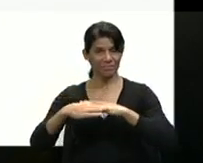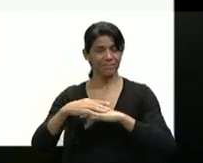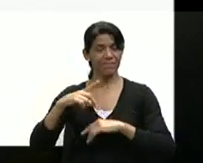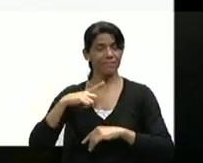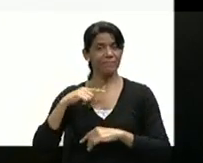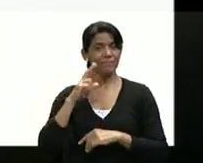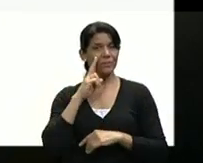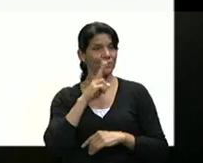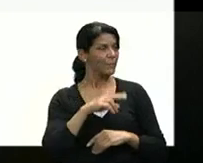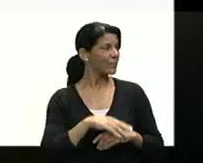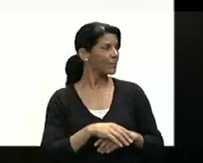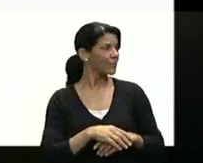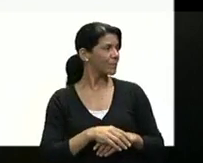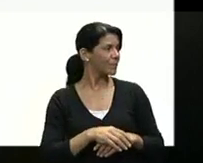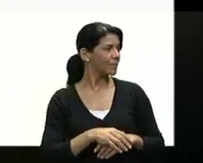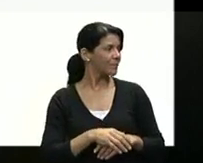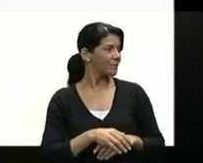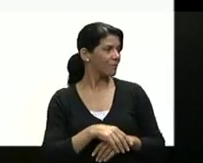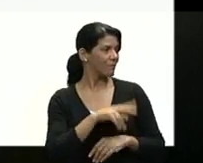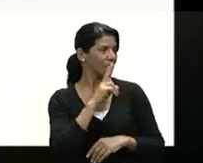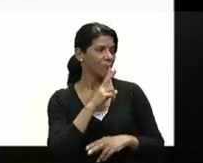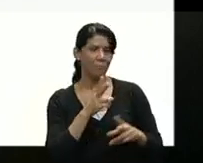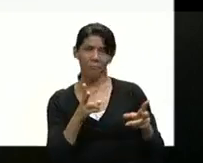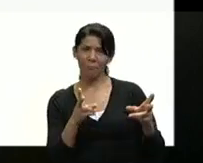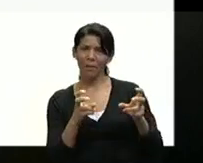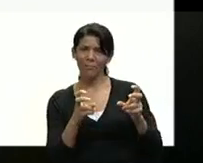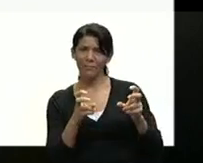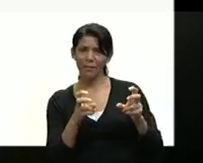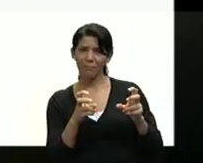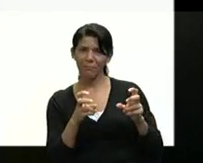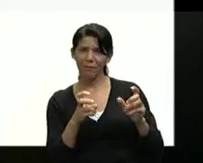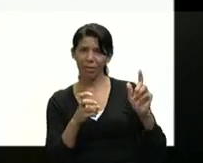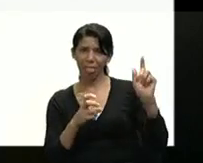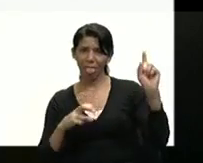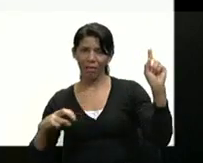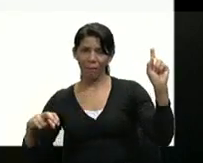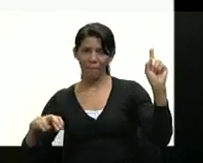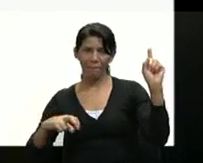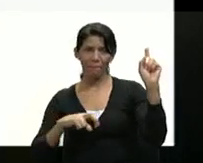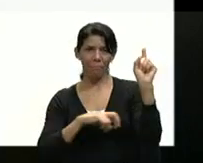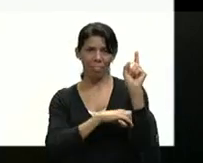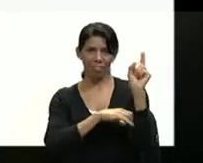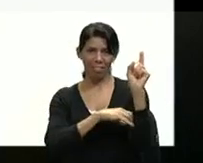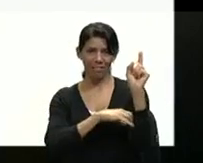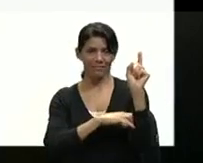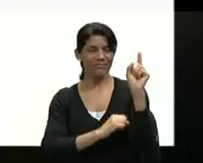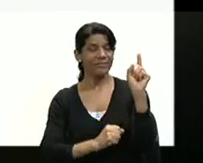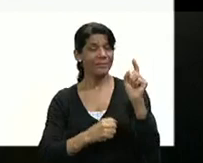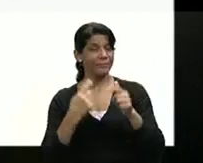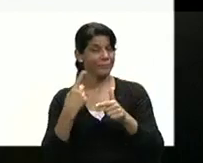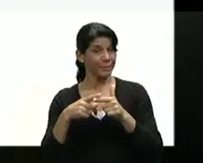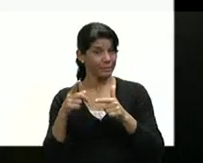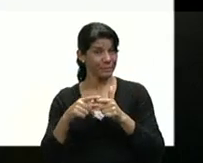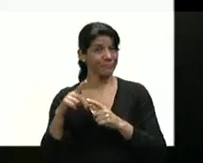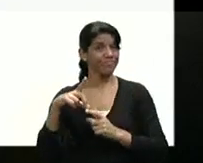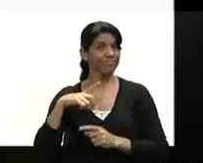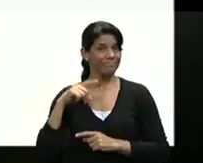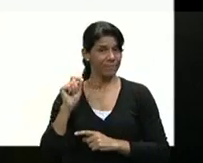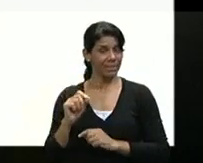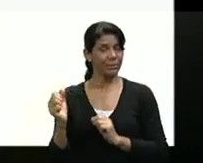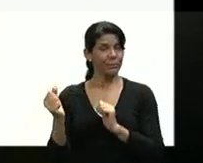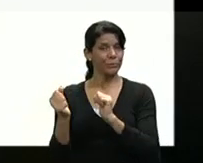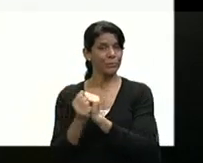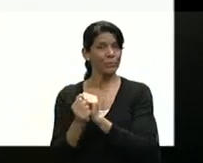coloquei uma charge para que vocês reflitam sobre os problemas que o trânsito acarreta